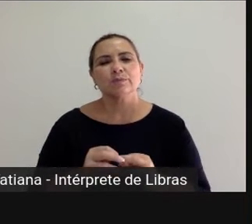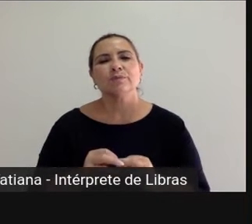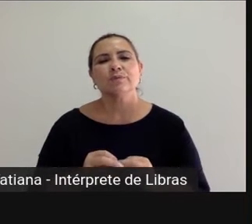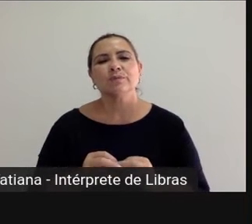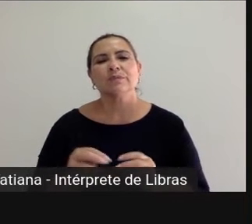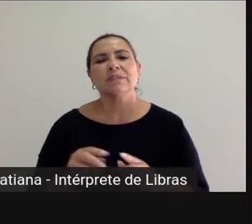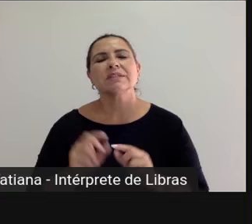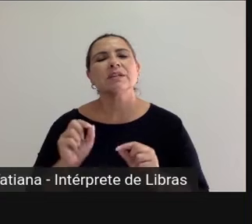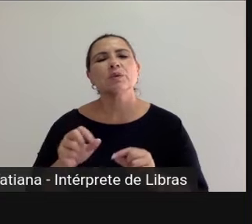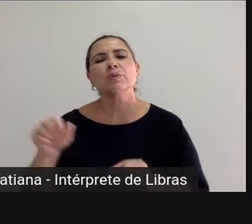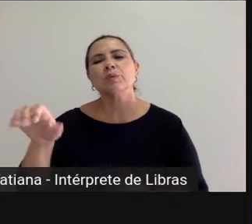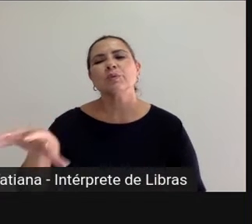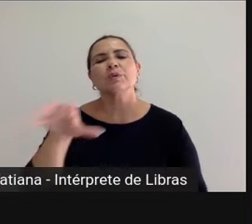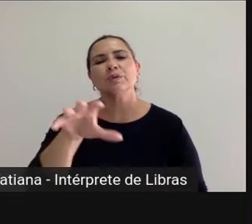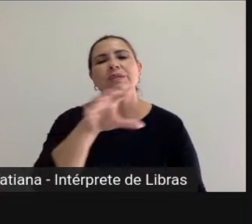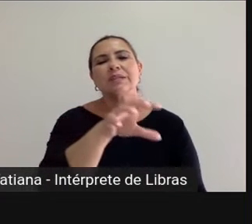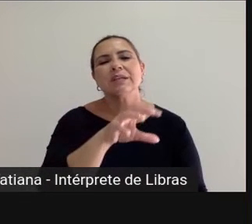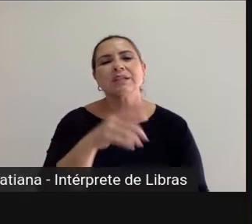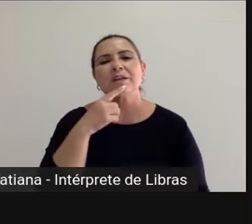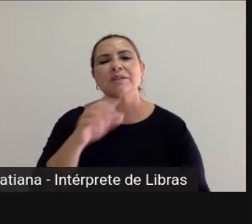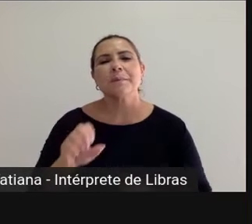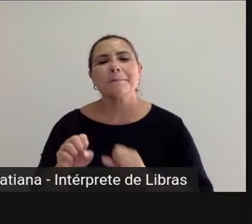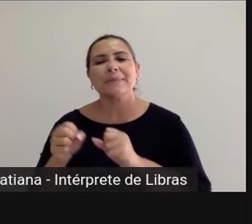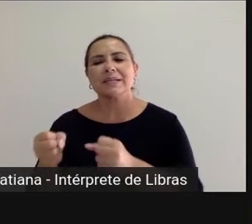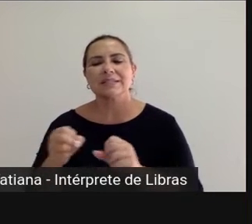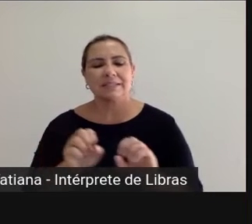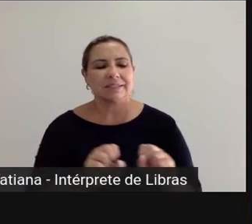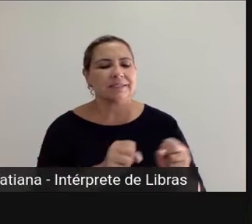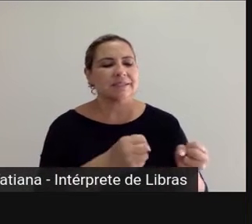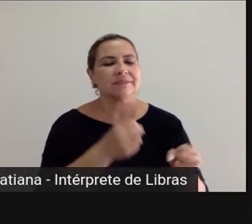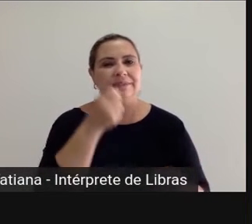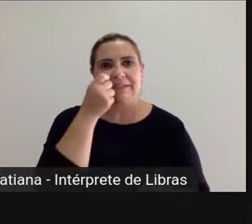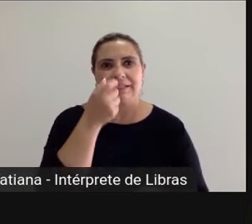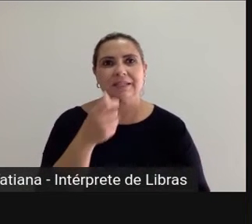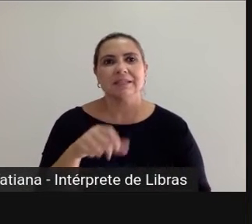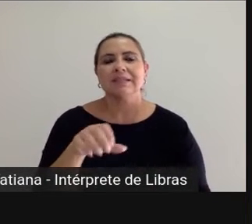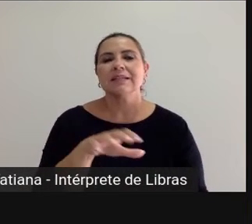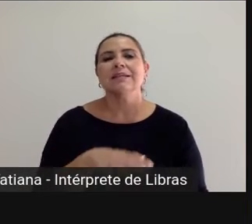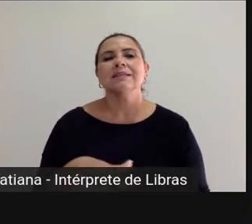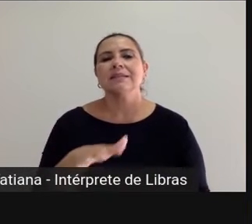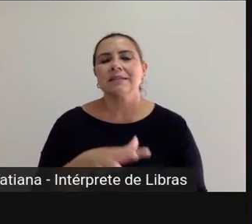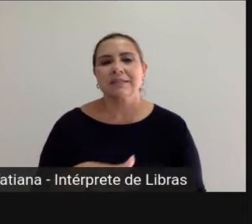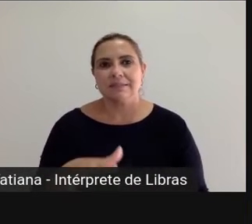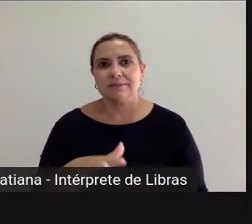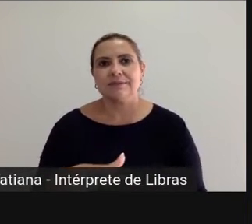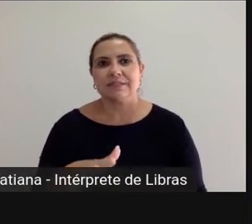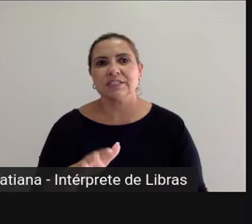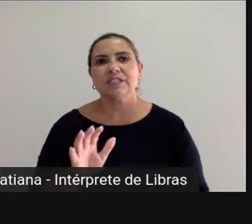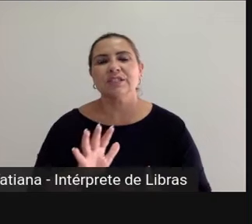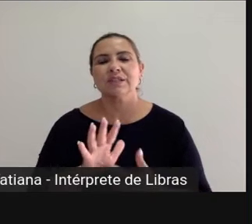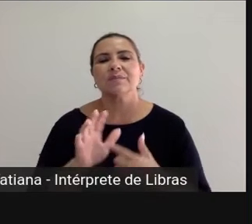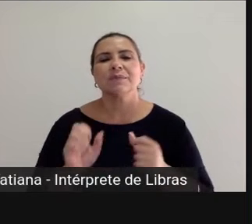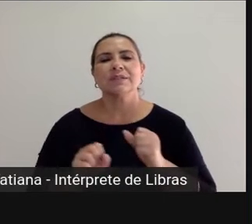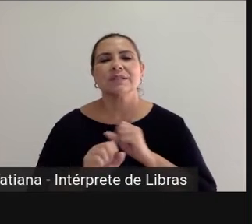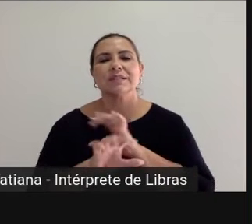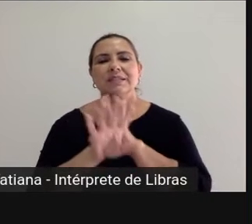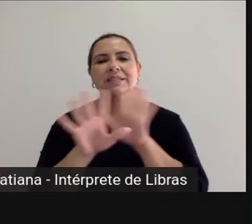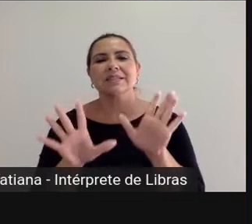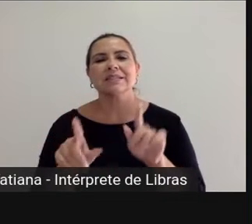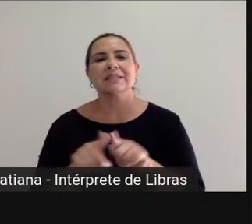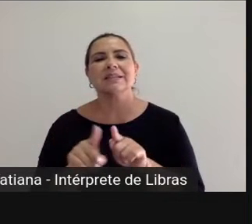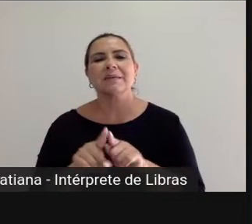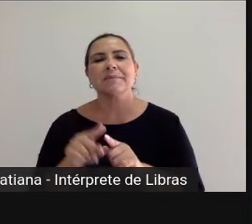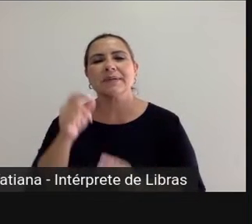os setores vêm aqui para defender os seus interesses de uma maneira legítima, aberta, transparente, inclusive os